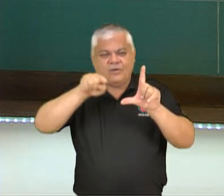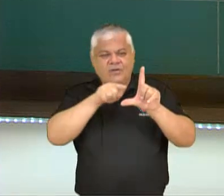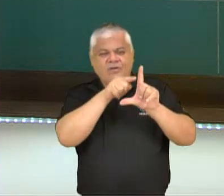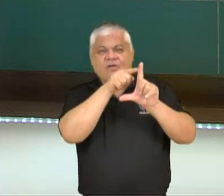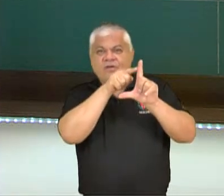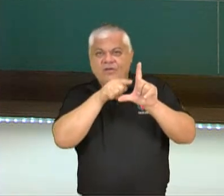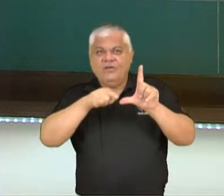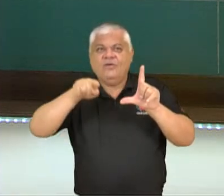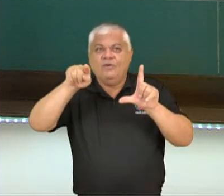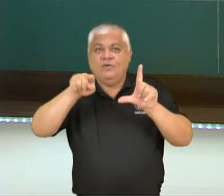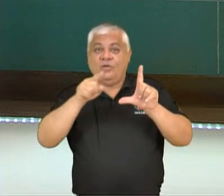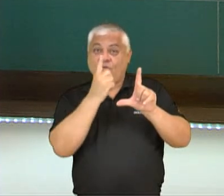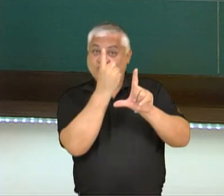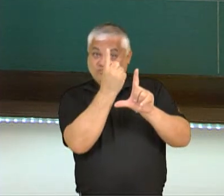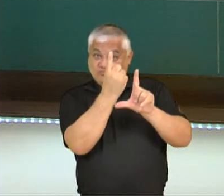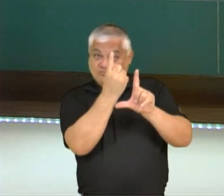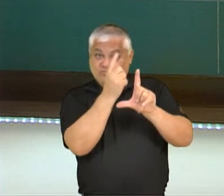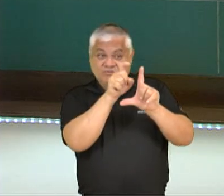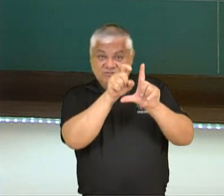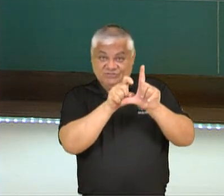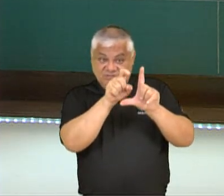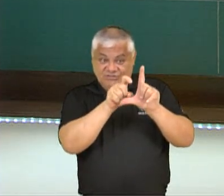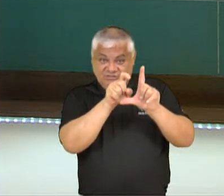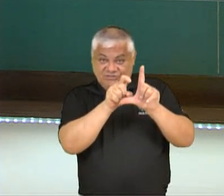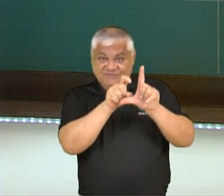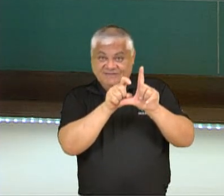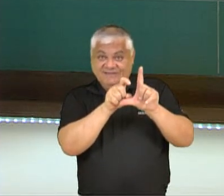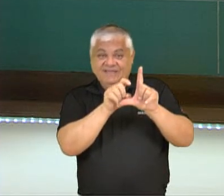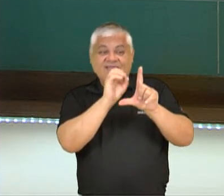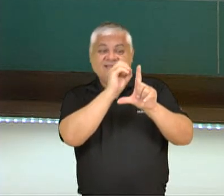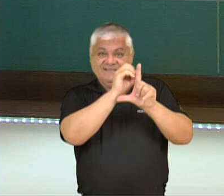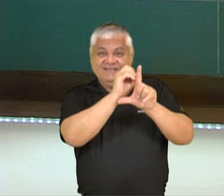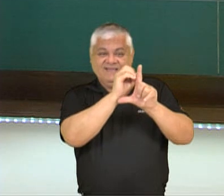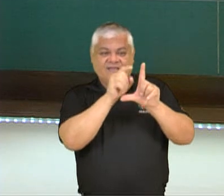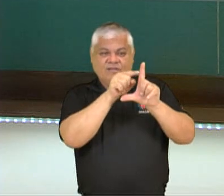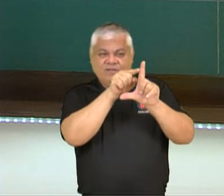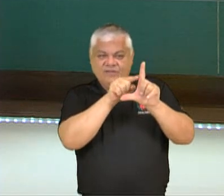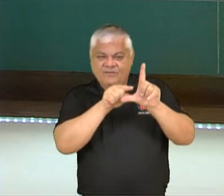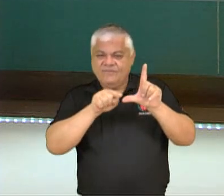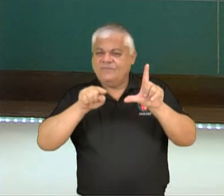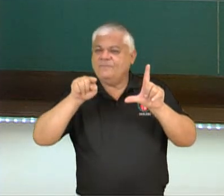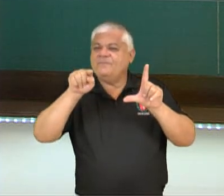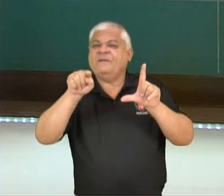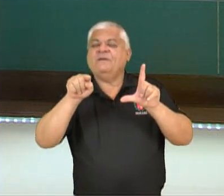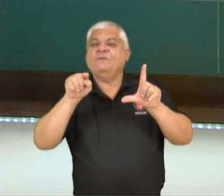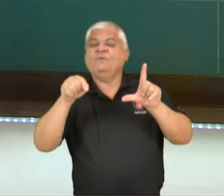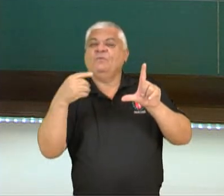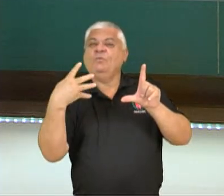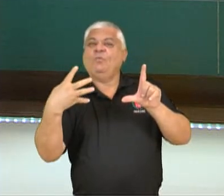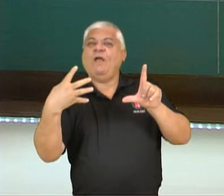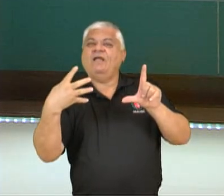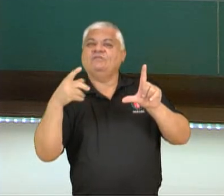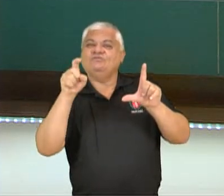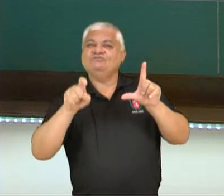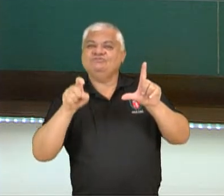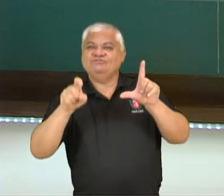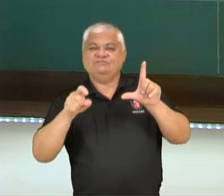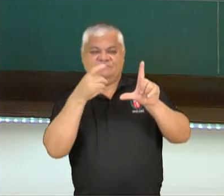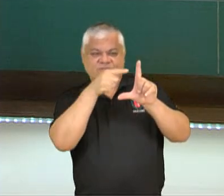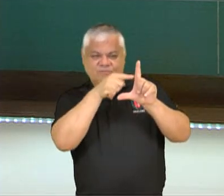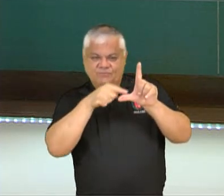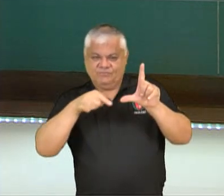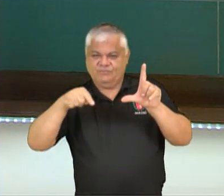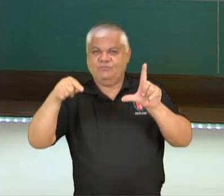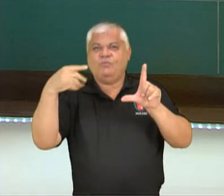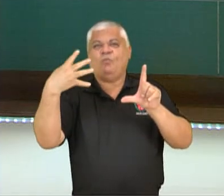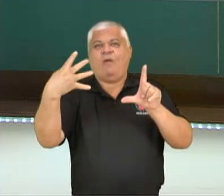ponto 1 no x, 0 no y, e também o ponto 4 no x e 0 no